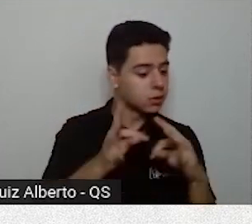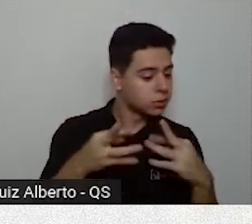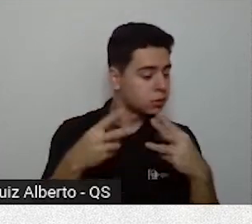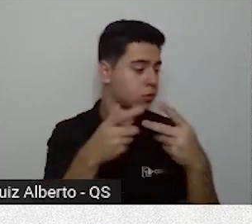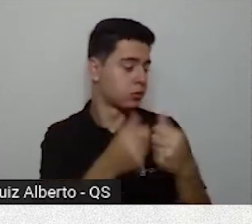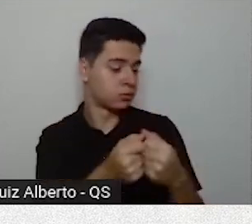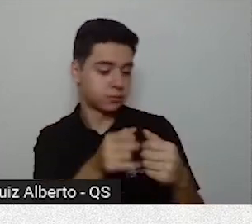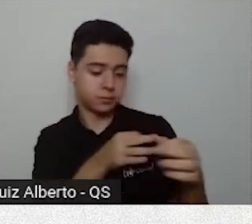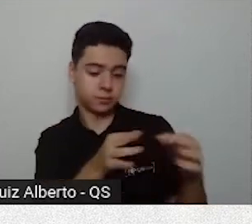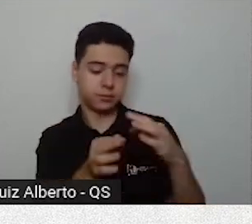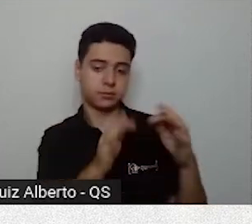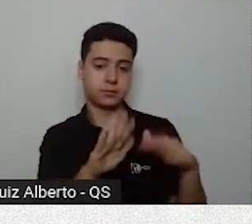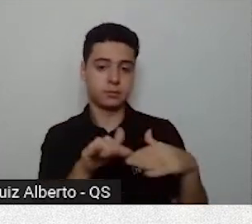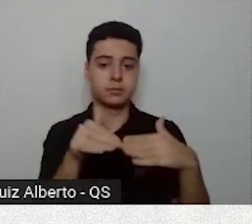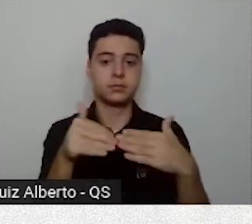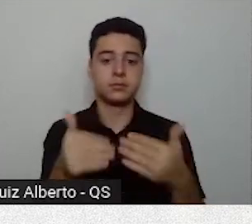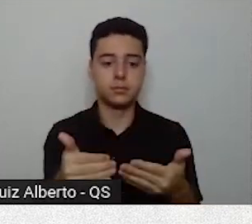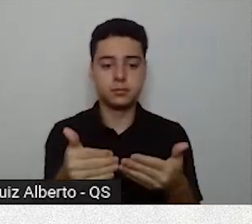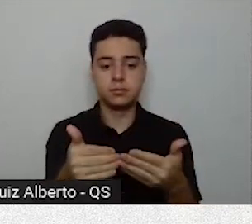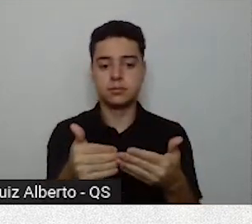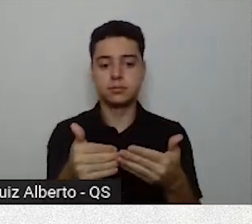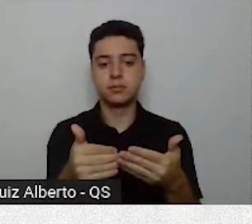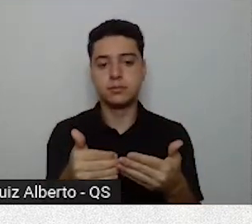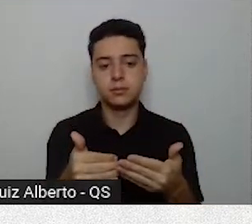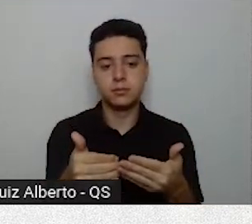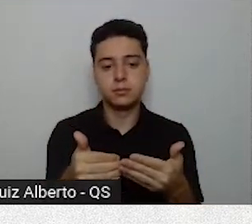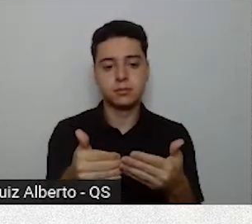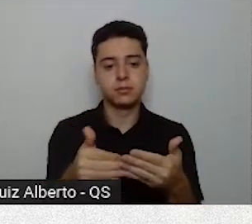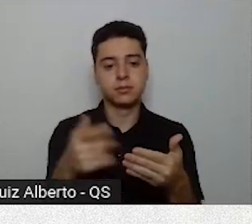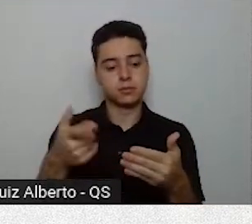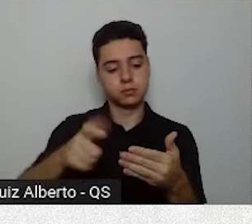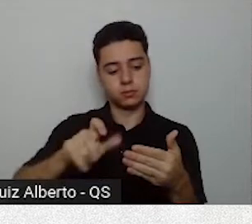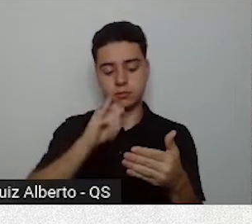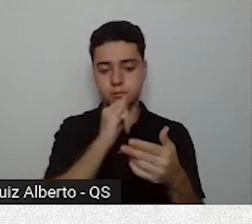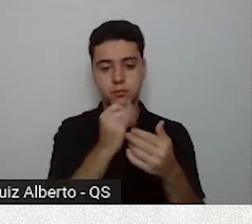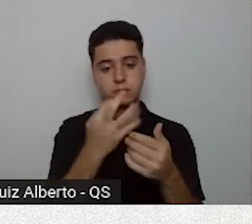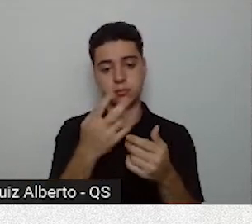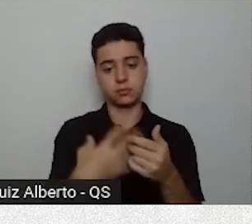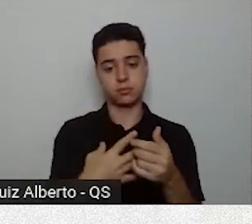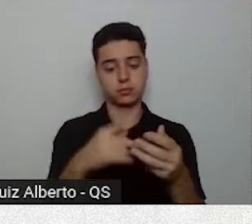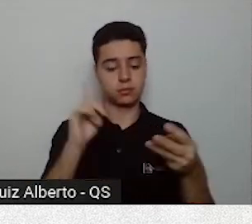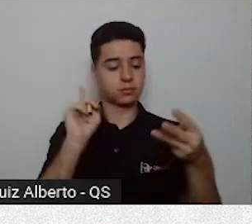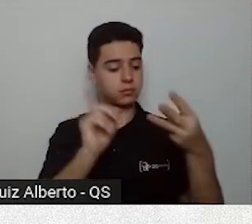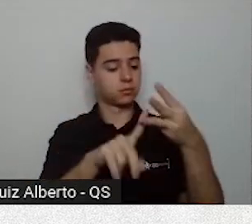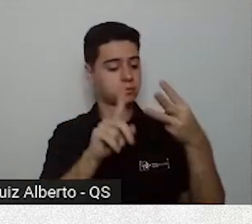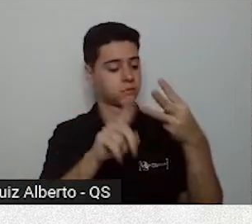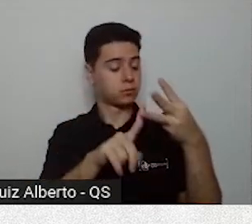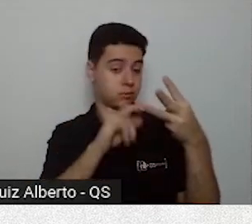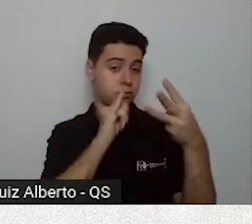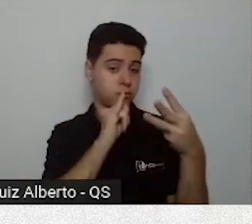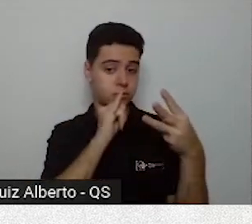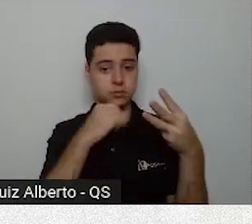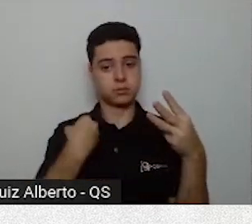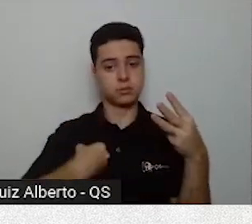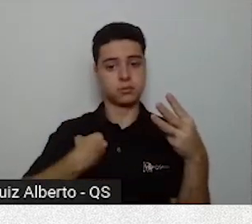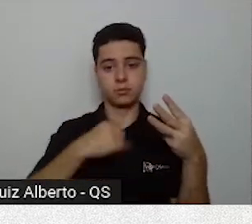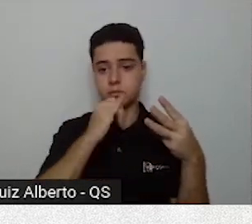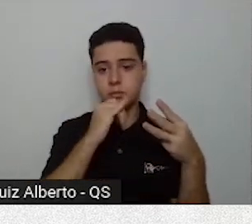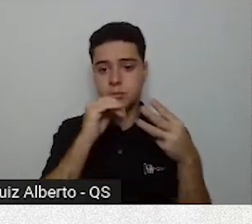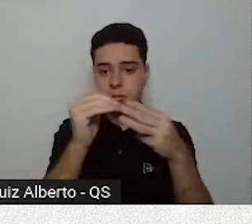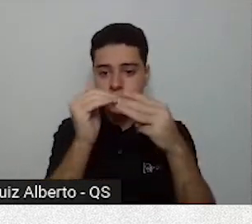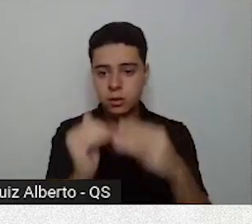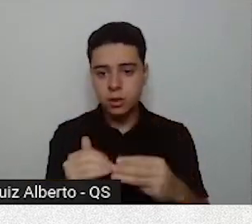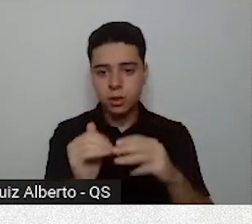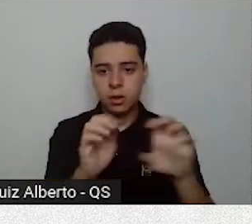achei até bem bonito. A próxima cor, a terceira, né, dessa inferior da esquerda para a